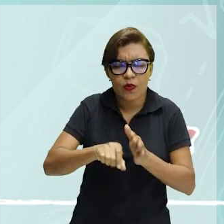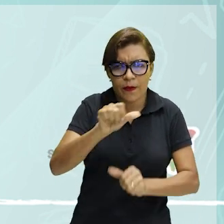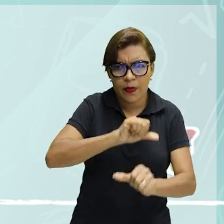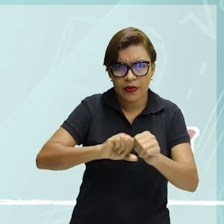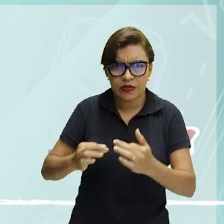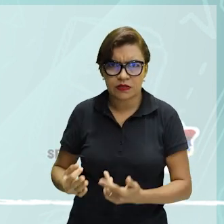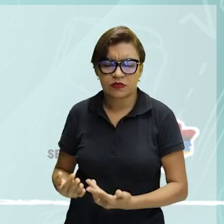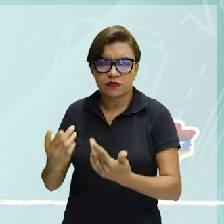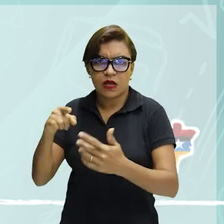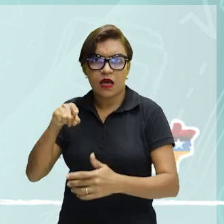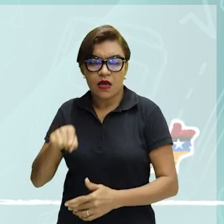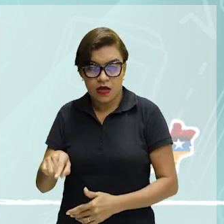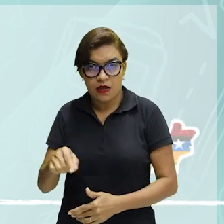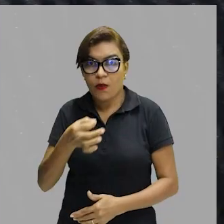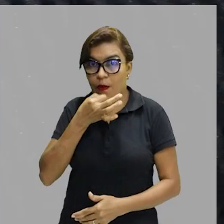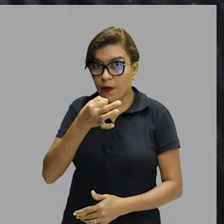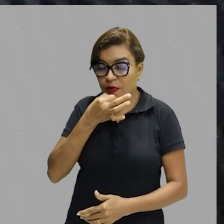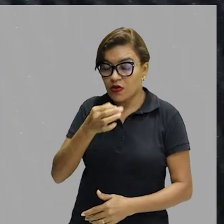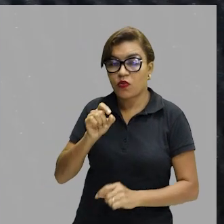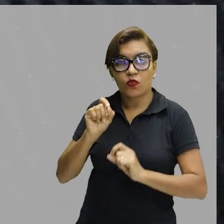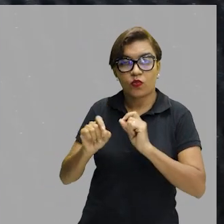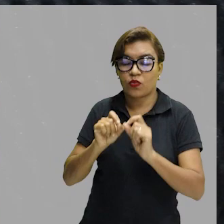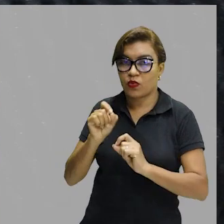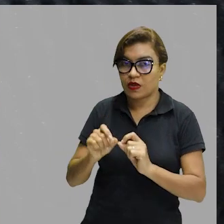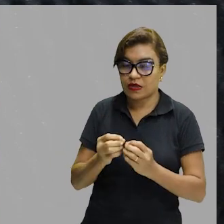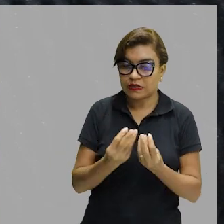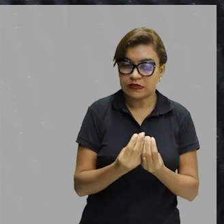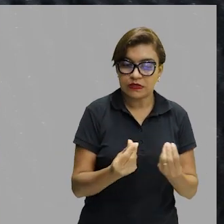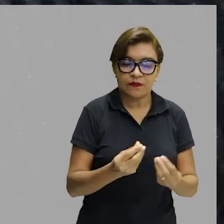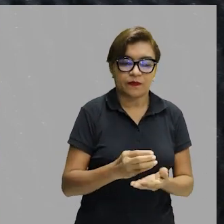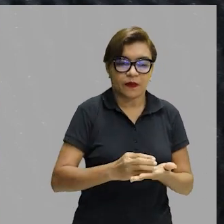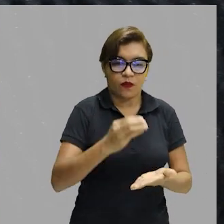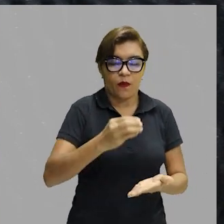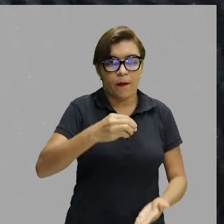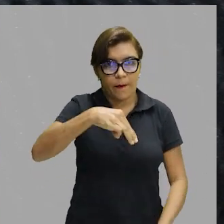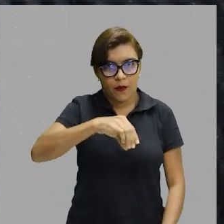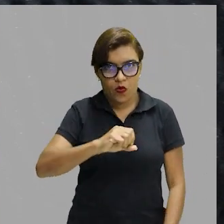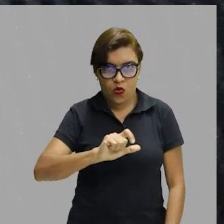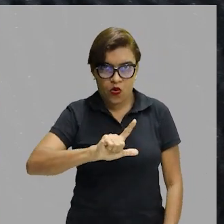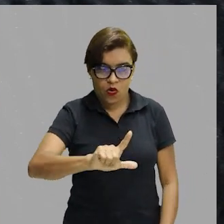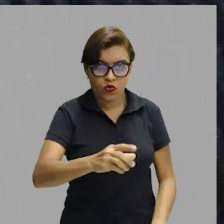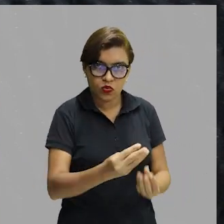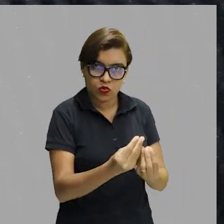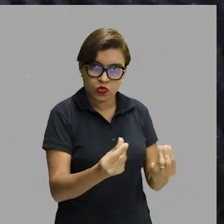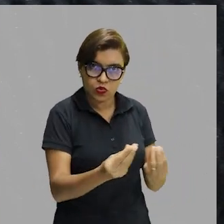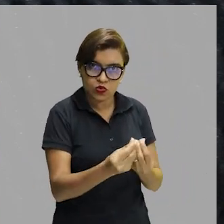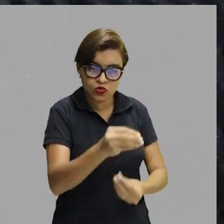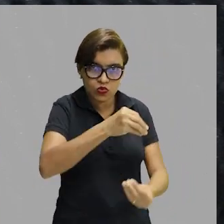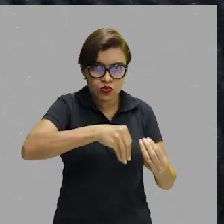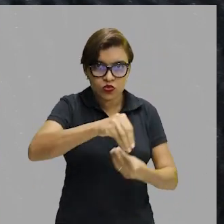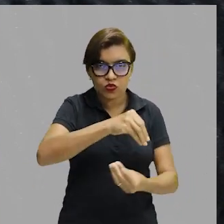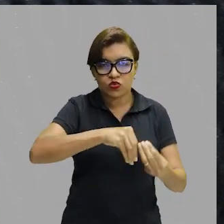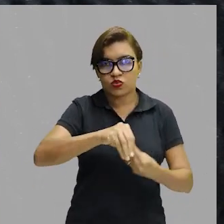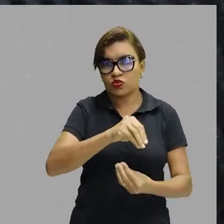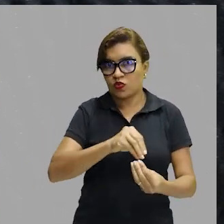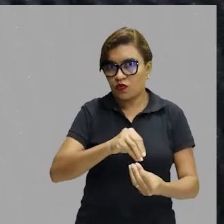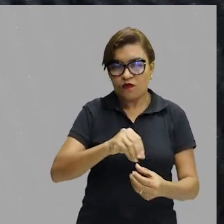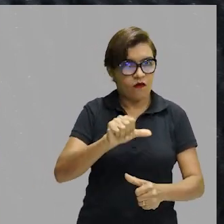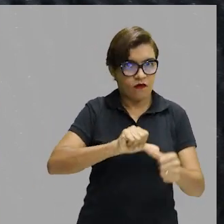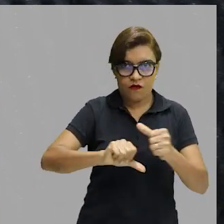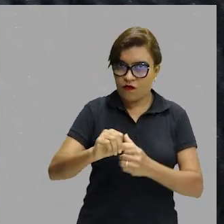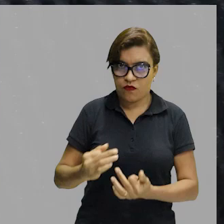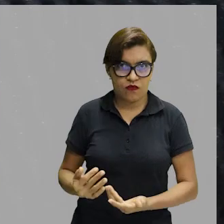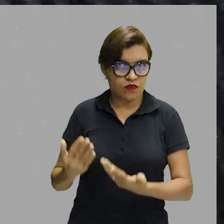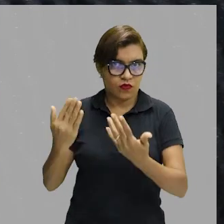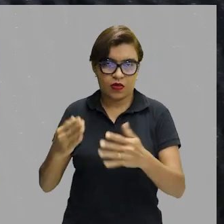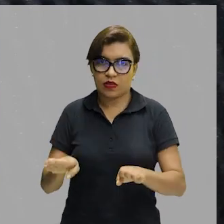à conclusão que, dissolvendo-se 1 mol de qualquer soluto não volátil e